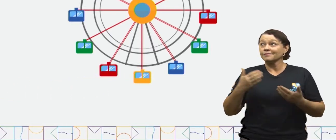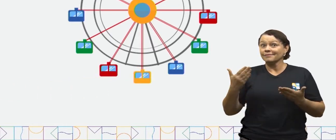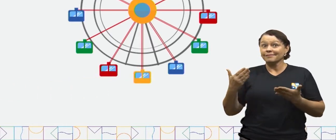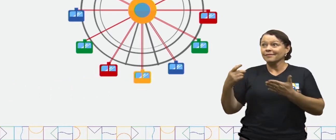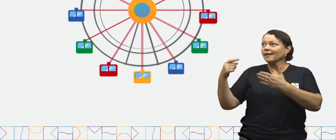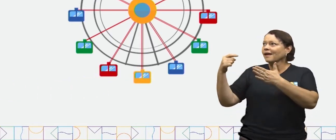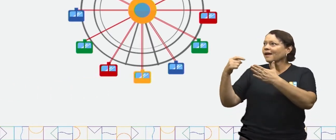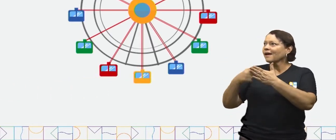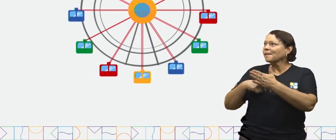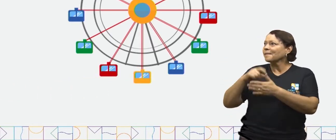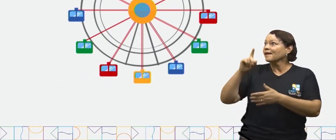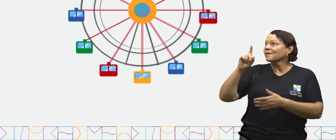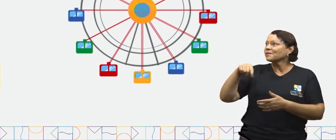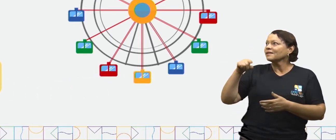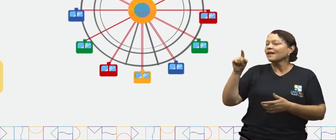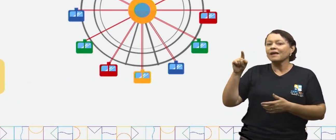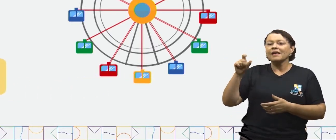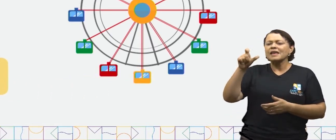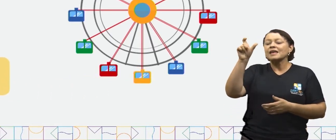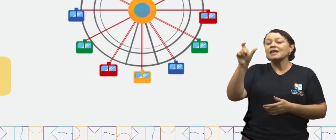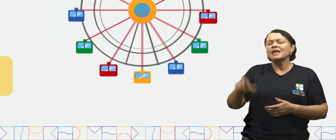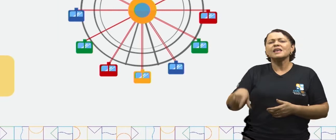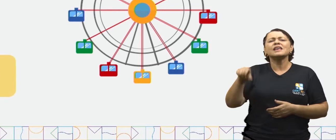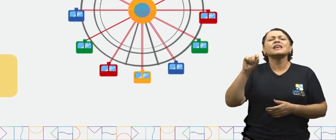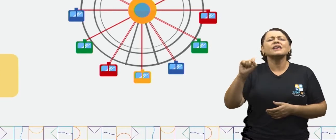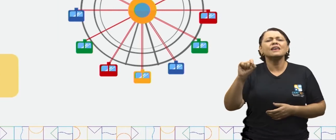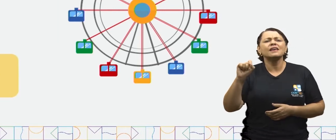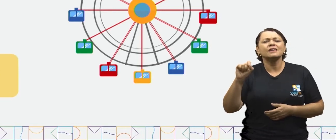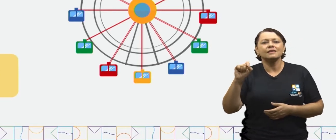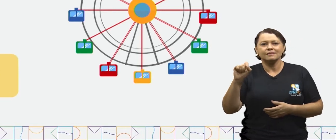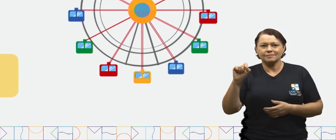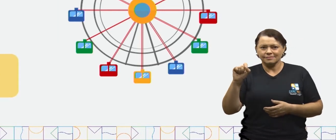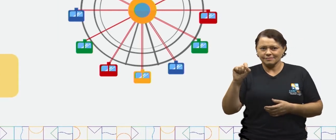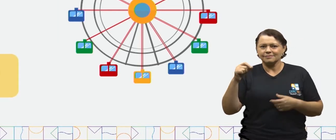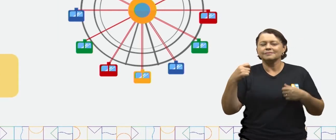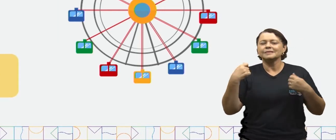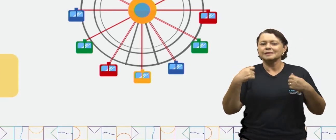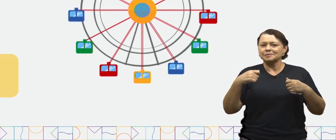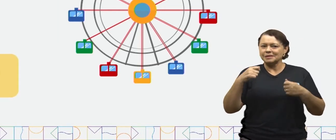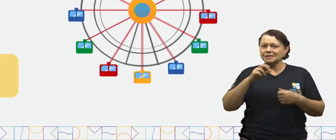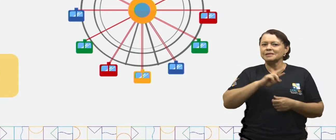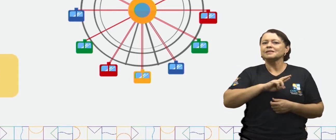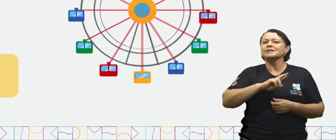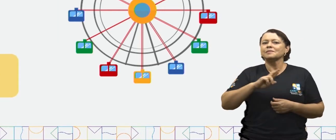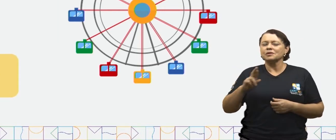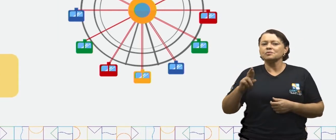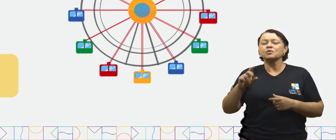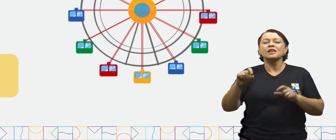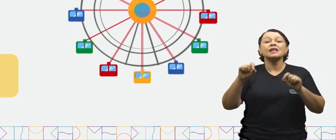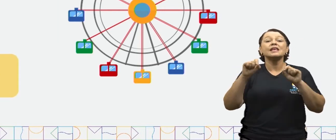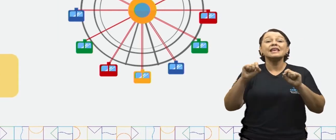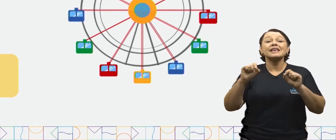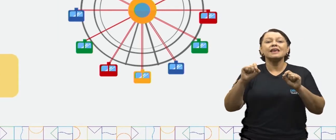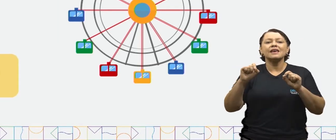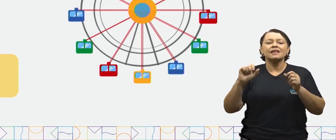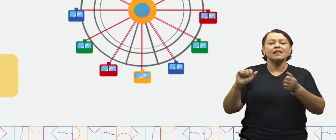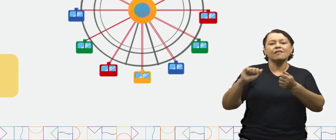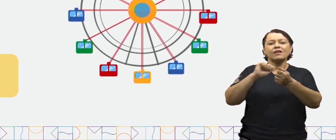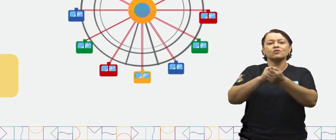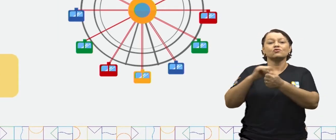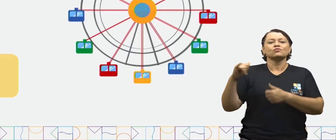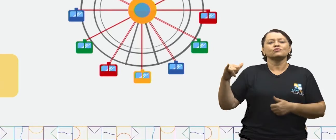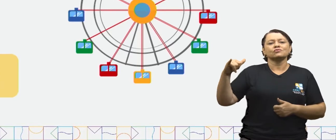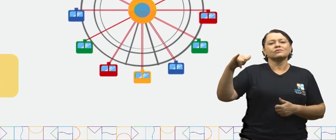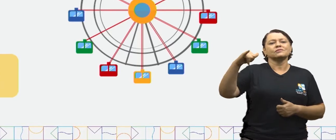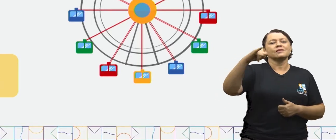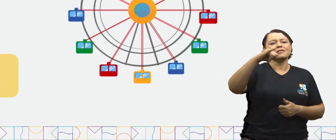A pergunta da vez é: quem? Devemos responder quem estava nessa viagem.